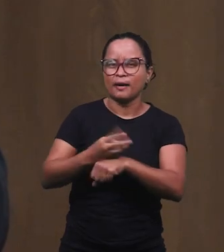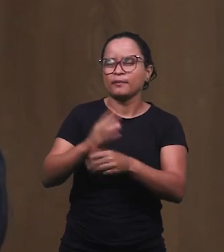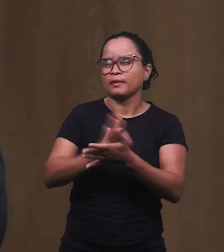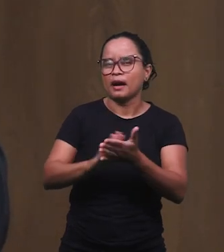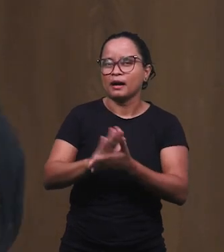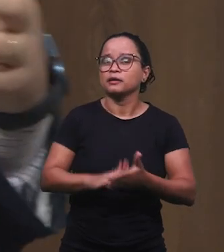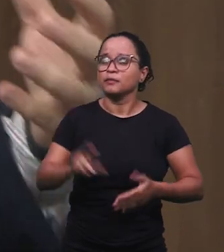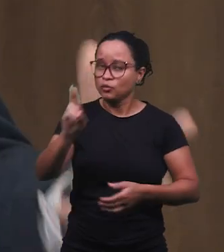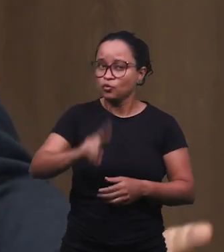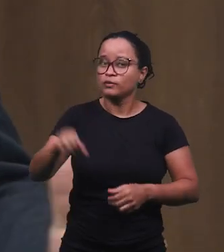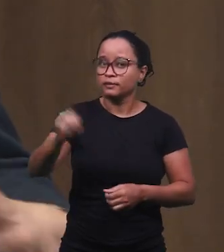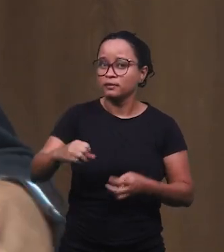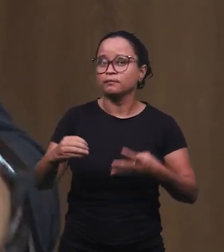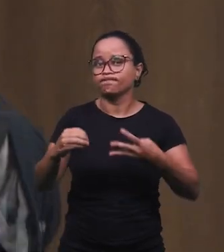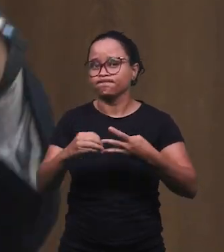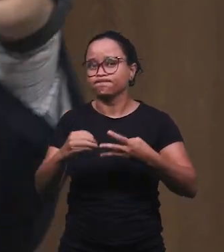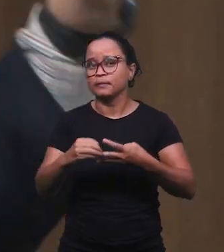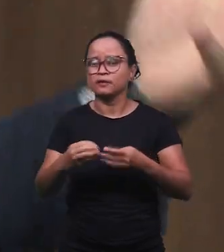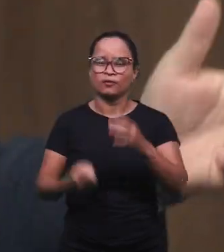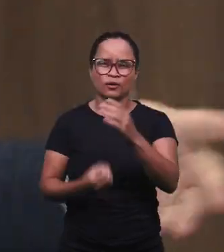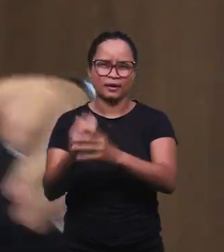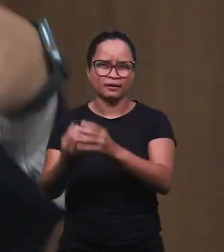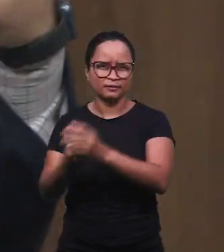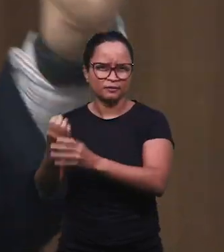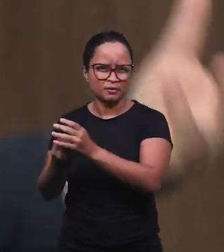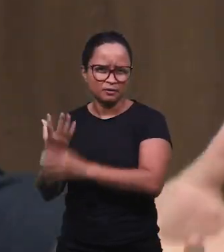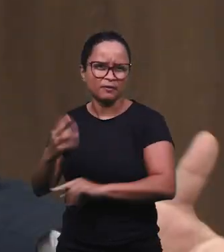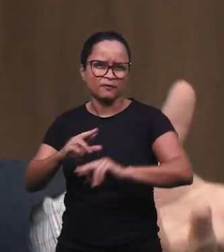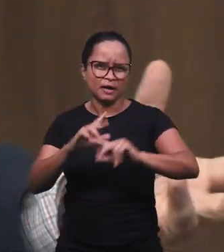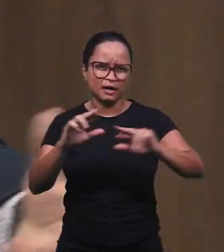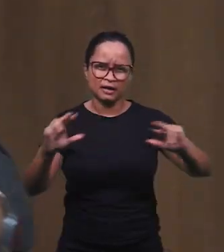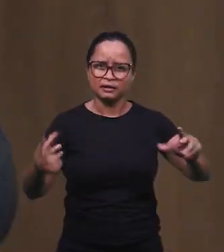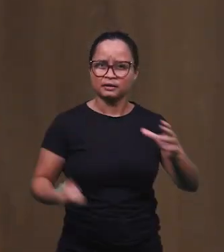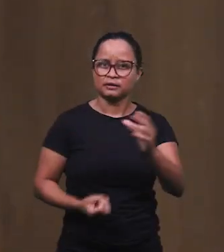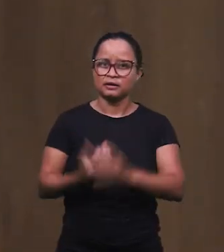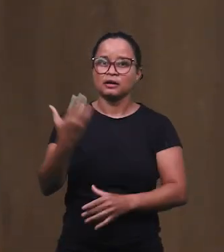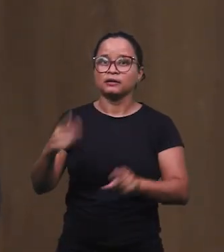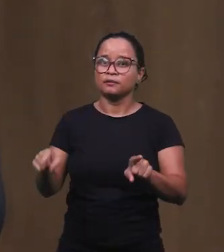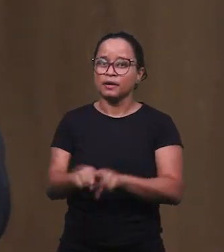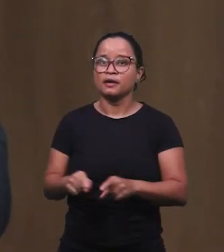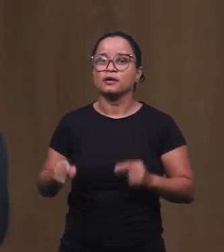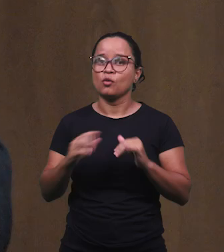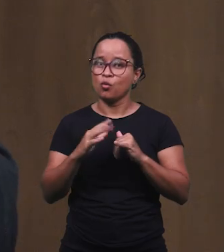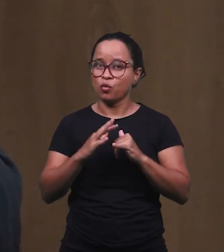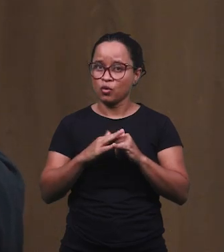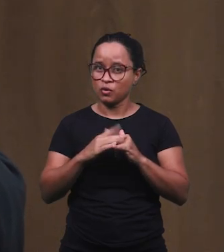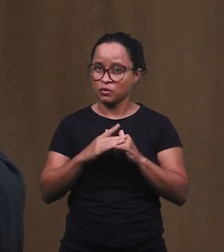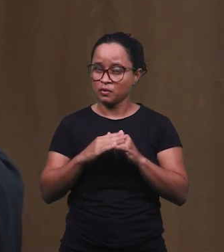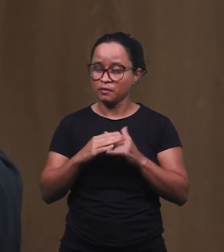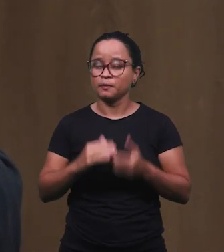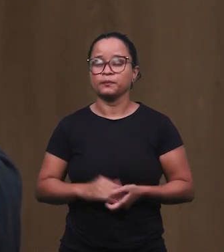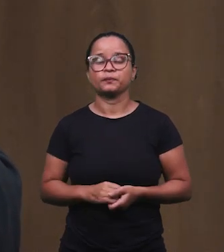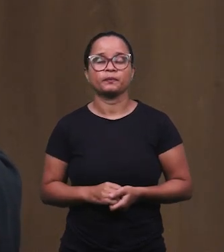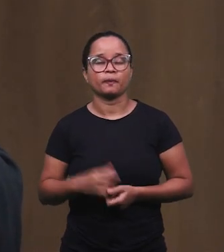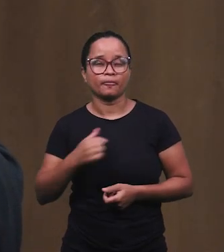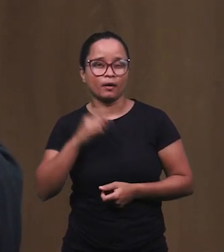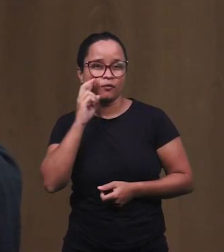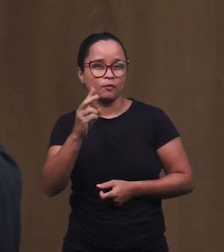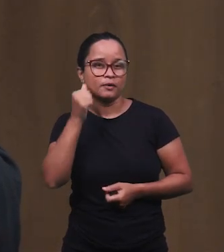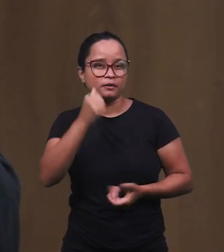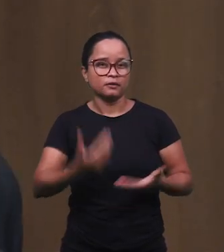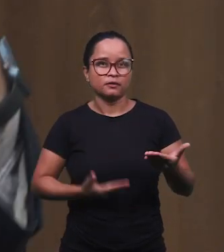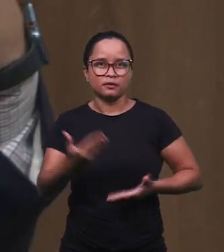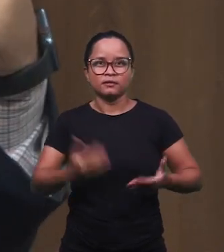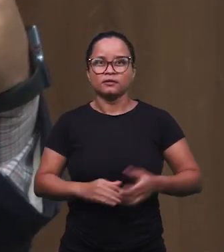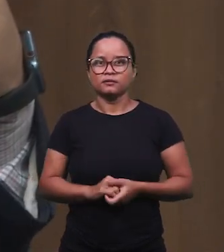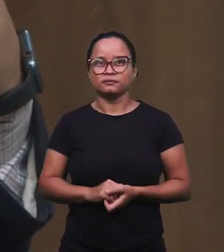tem uma série de redes e redes que vão surgindo, ferramentas que vão surgindo. O próprio YouTube, esses dias eu vi uma irmã que